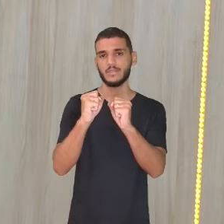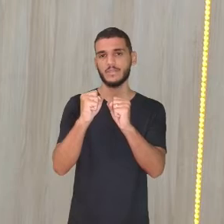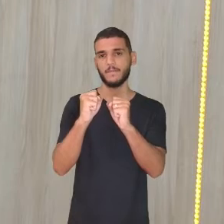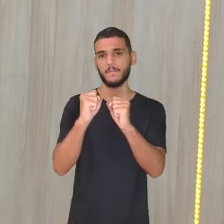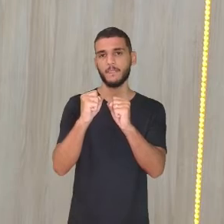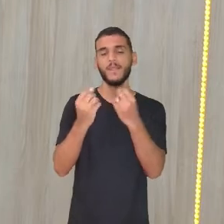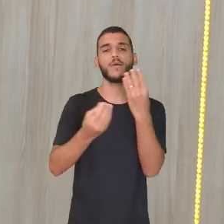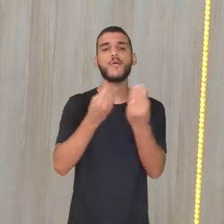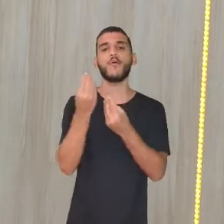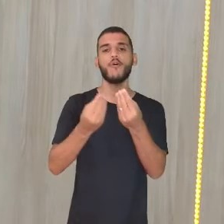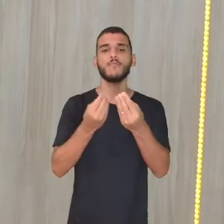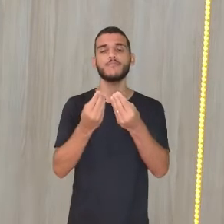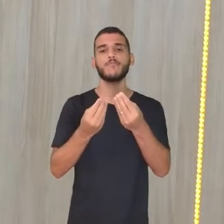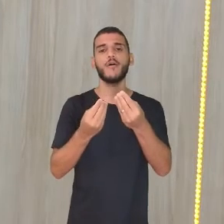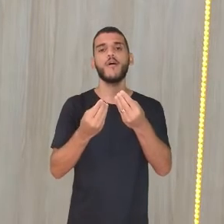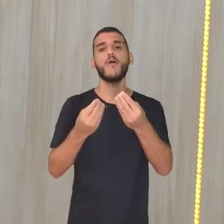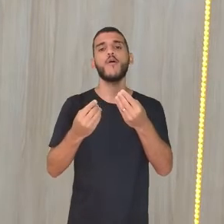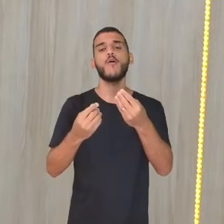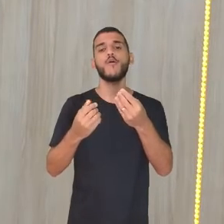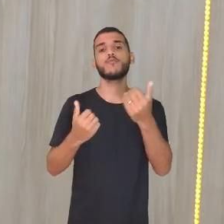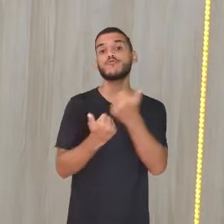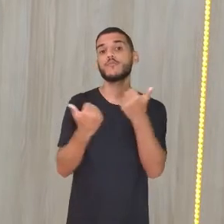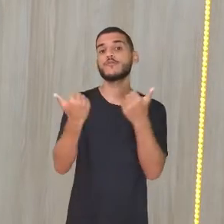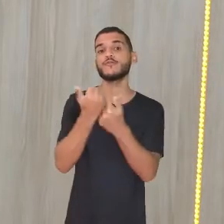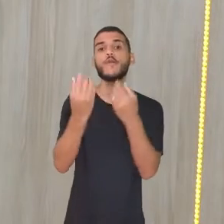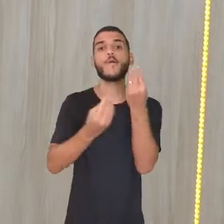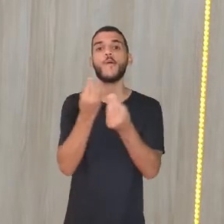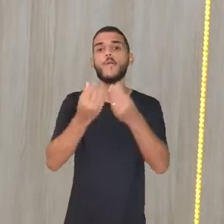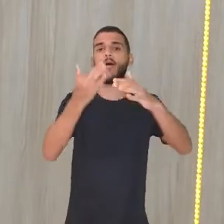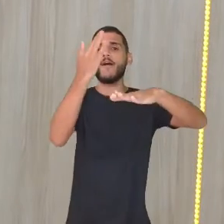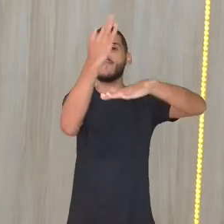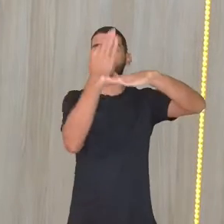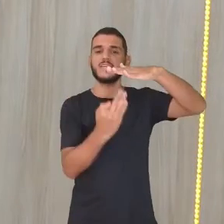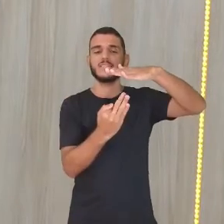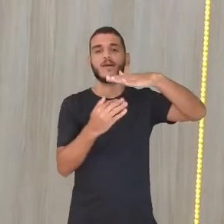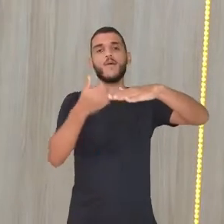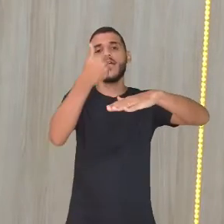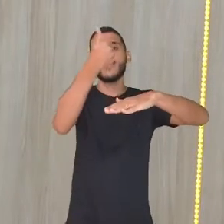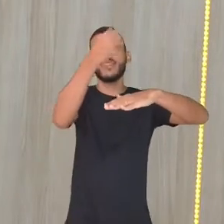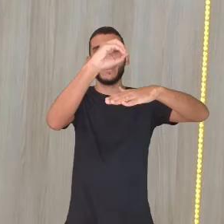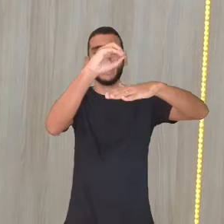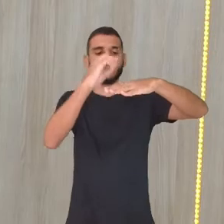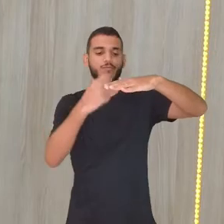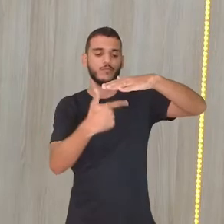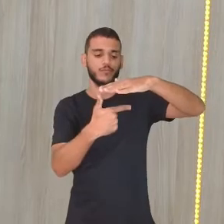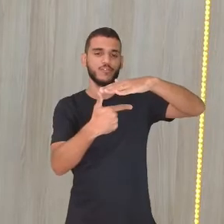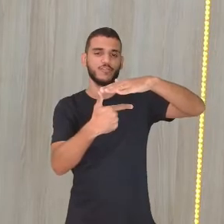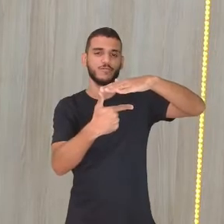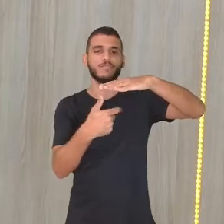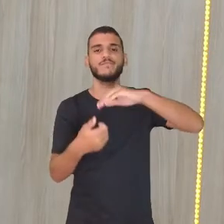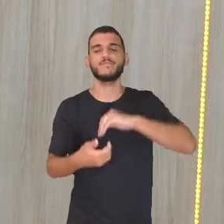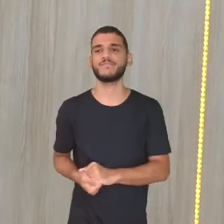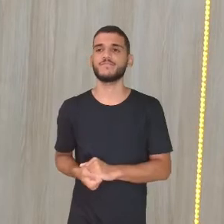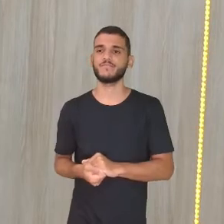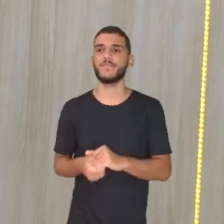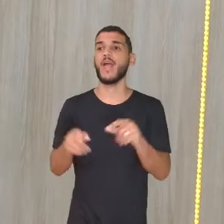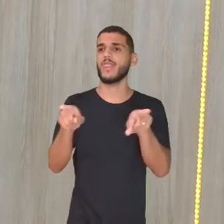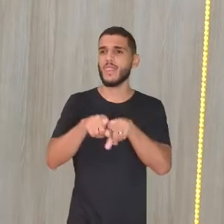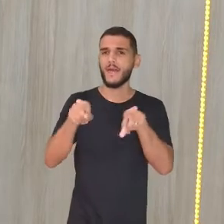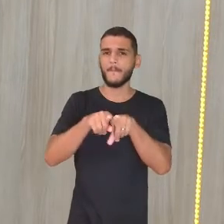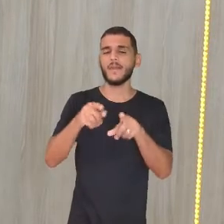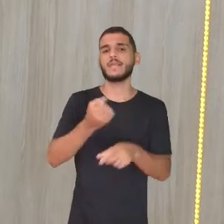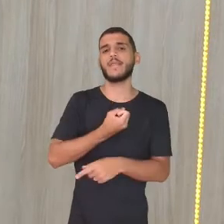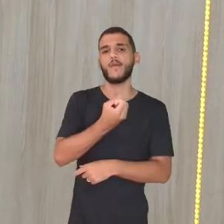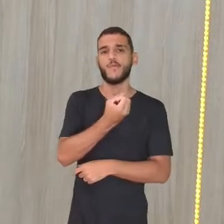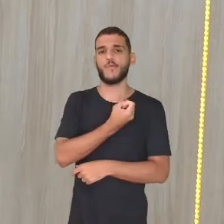na forma de uma fração aí, 10 dividido por 2. Temos também que os